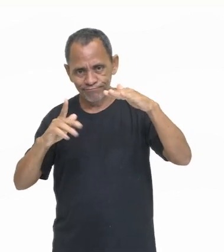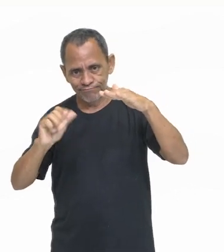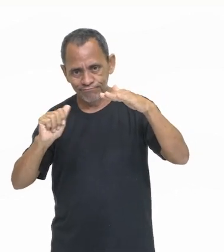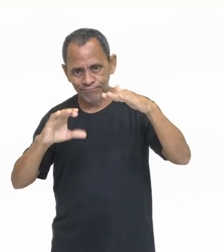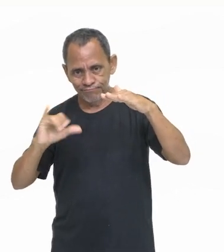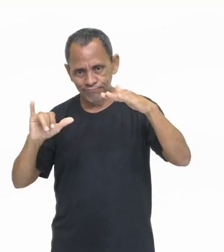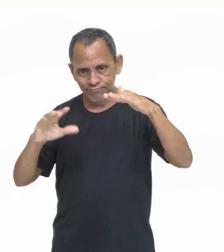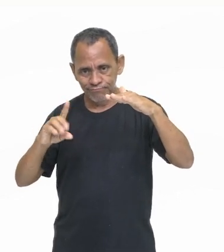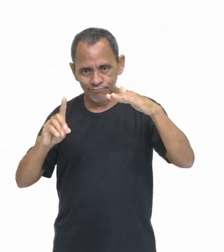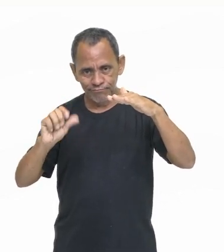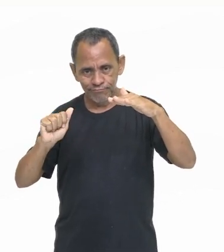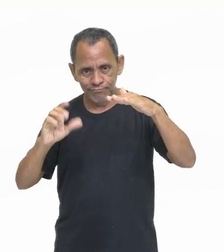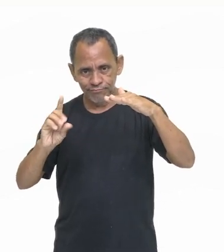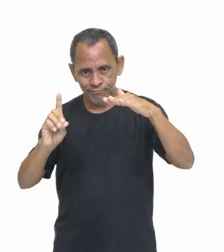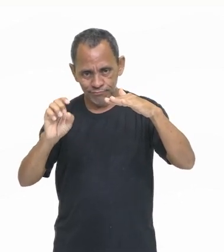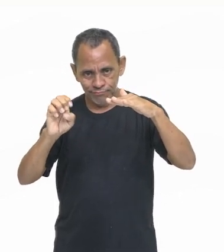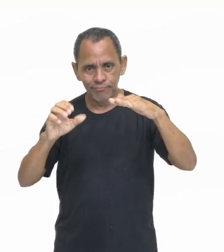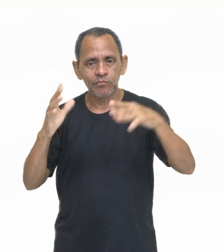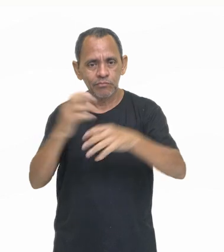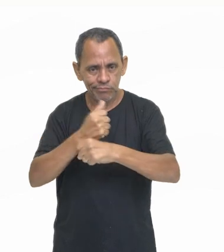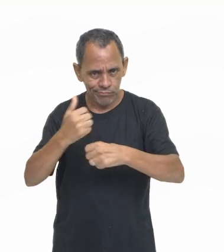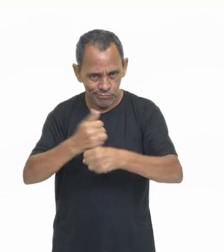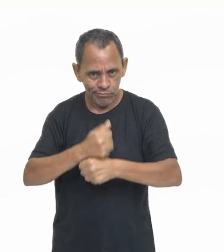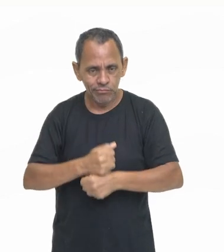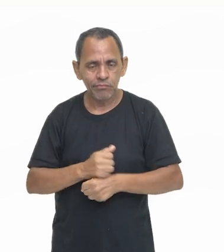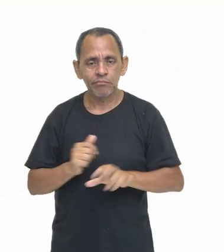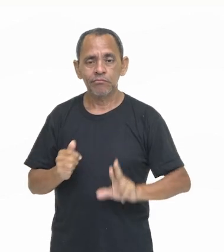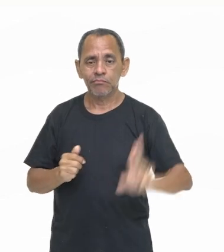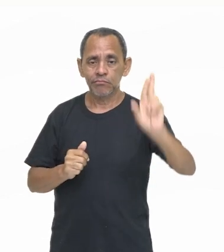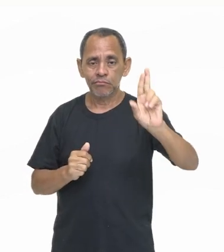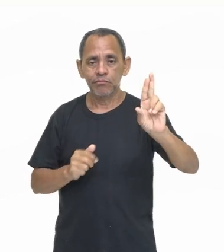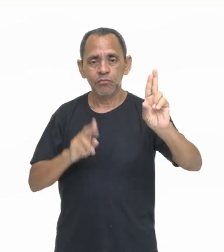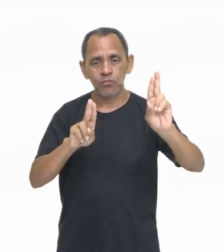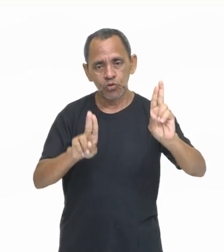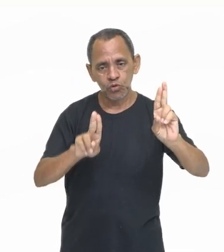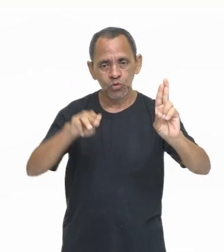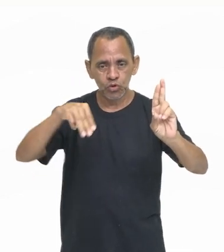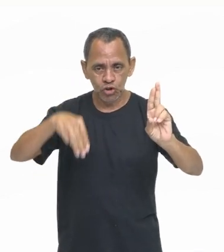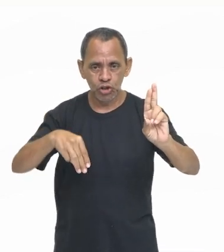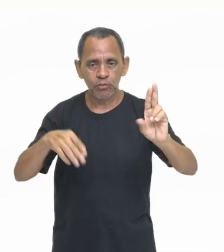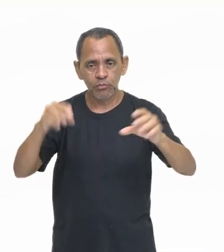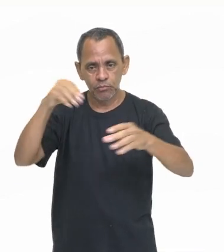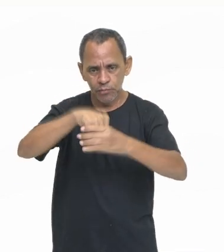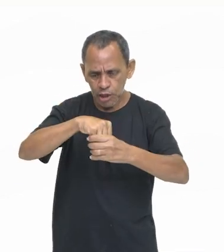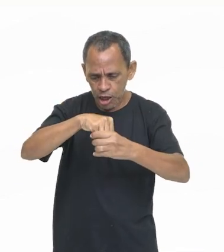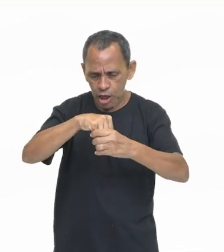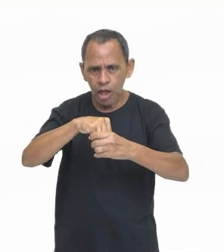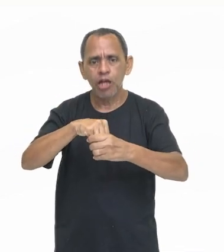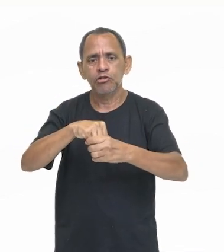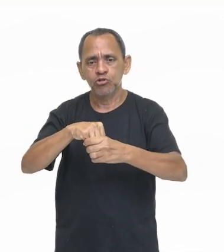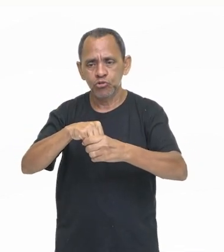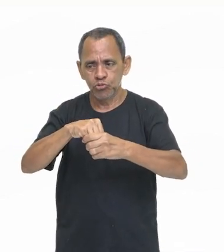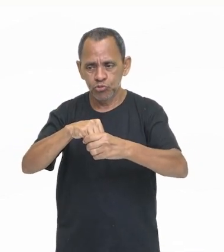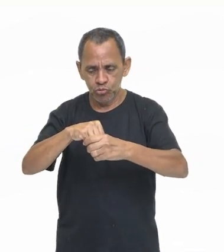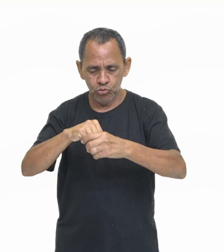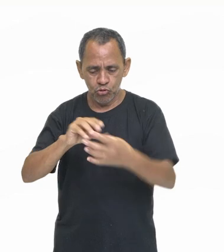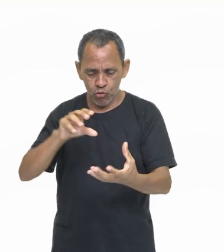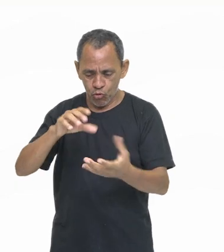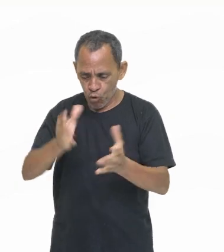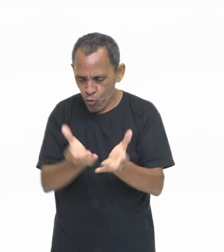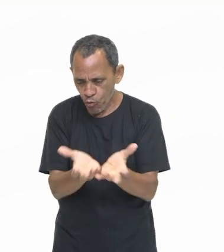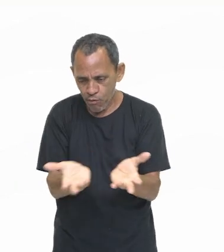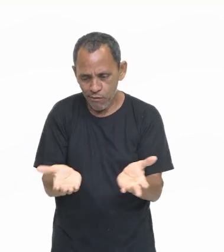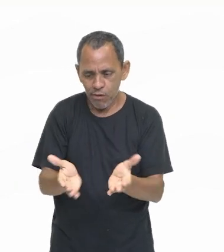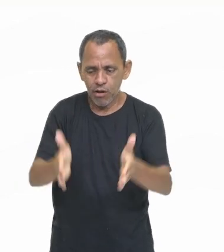capacidade representa a unidade usada para definir o volume no interior de um recipiente. A unidade de medida de capacidade é